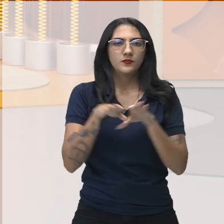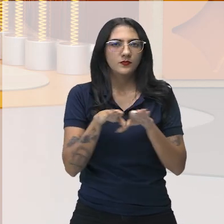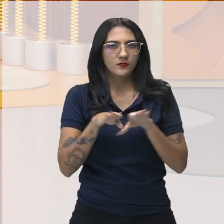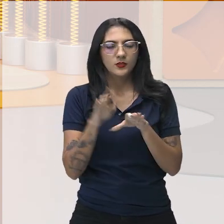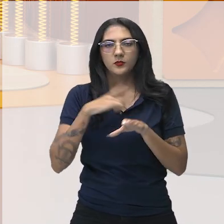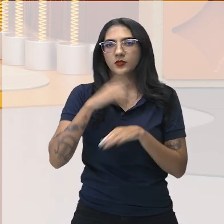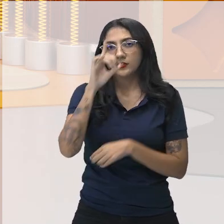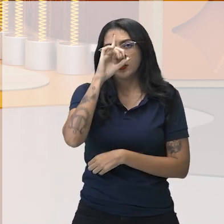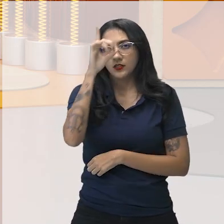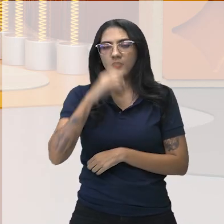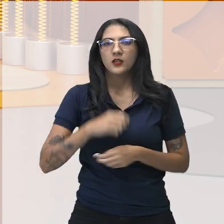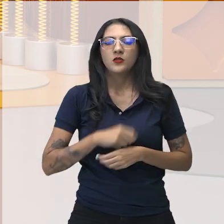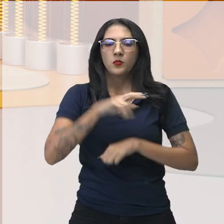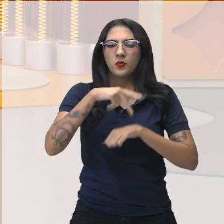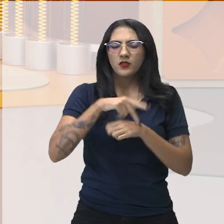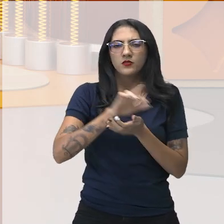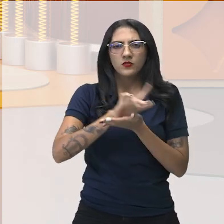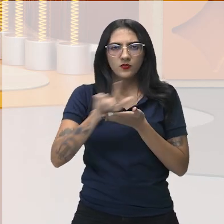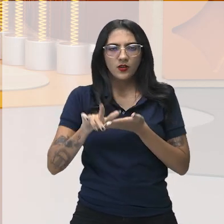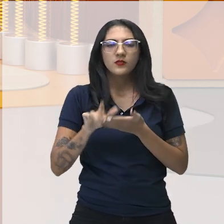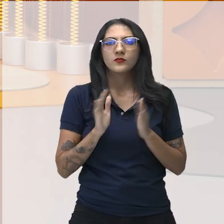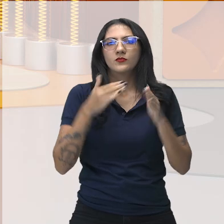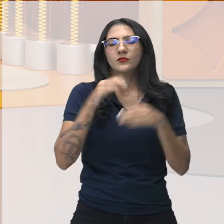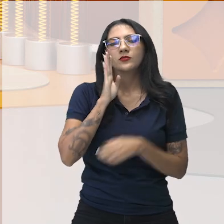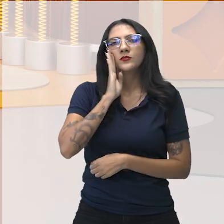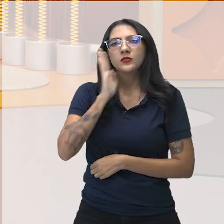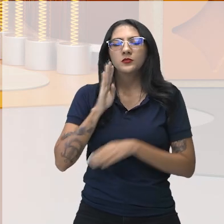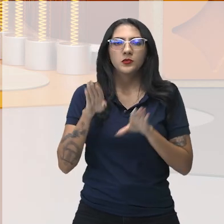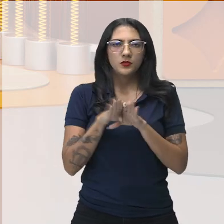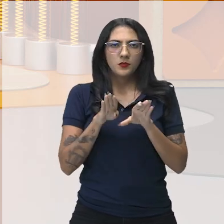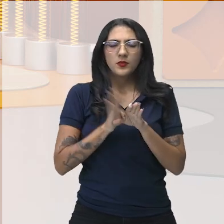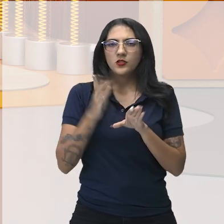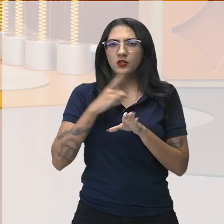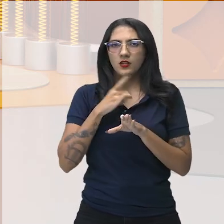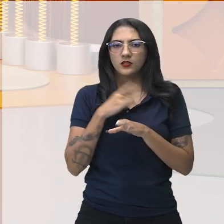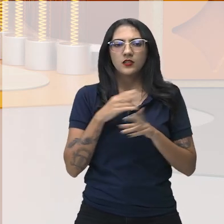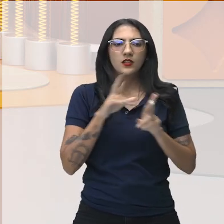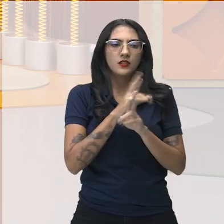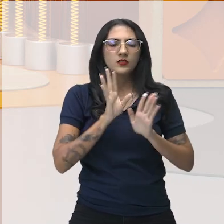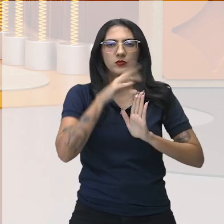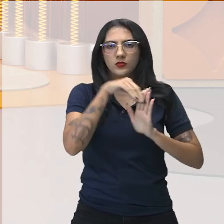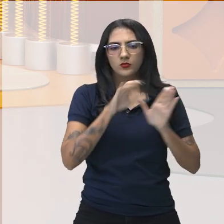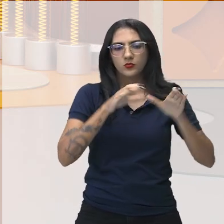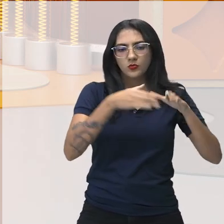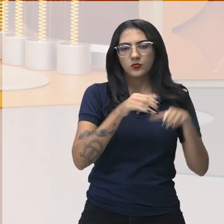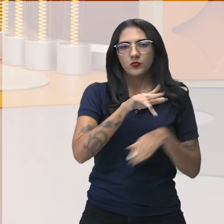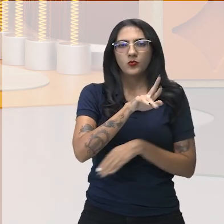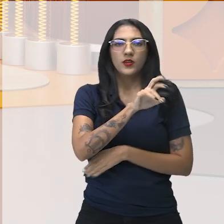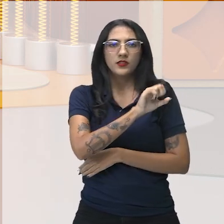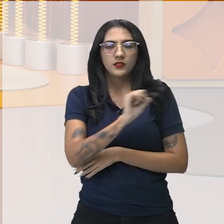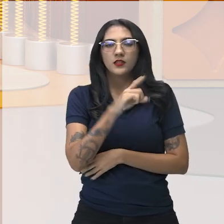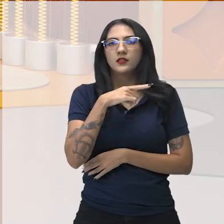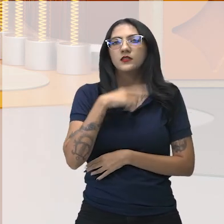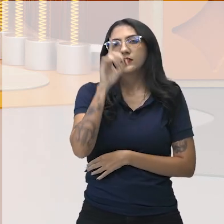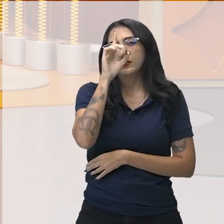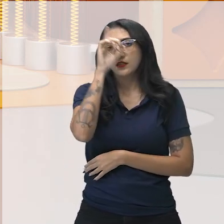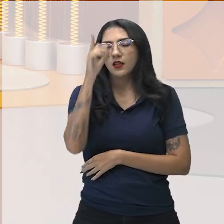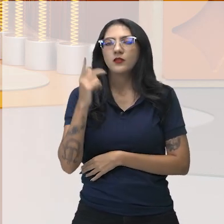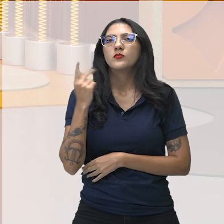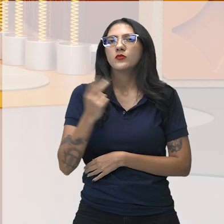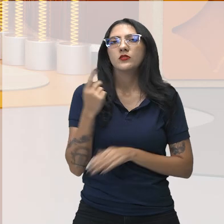entre os países do mundo e, em especial, entre os países que faziam parte da União Soviética, que eram socialistas, que viraram, a partir